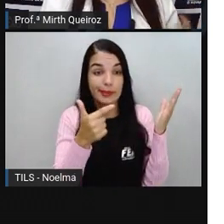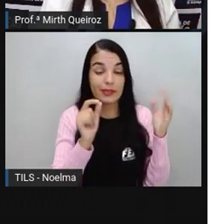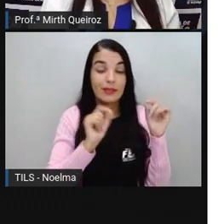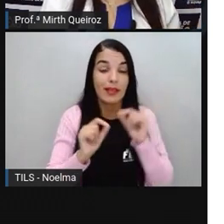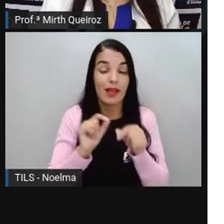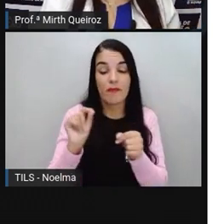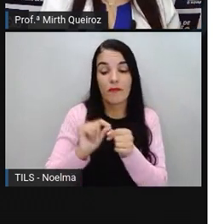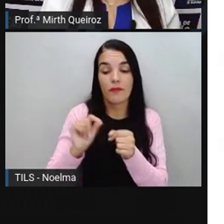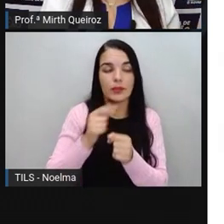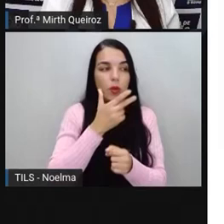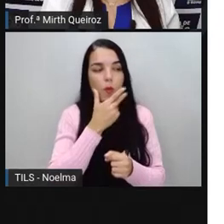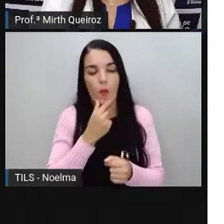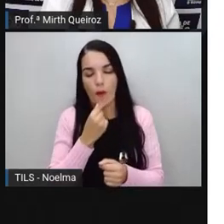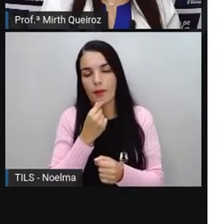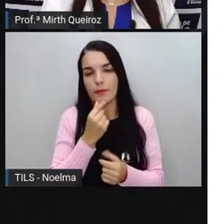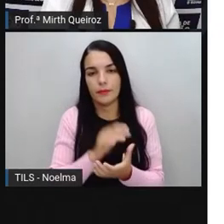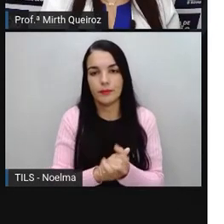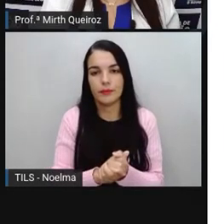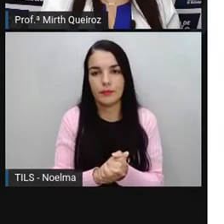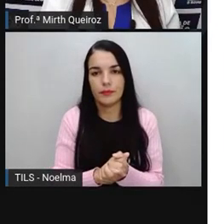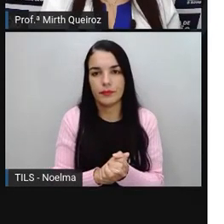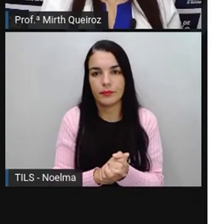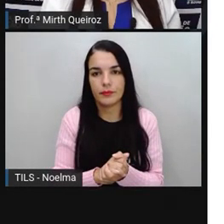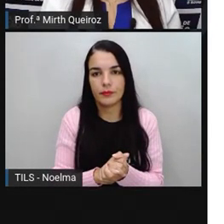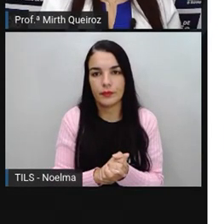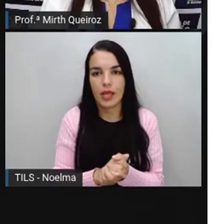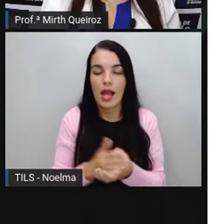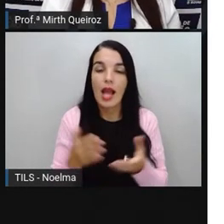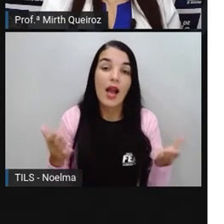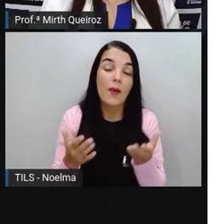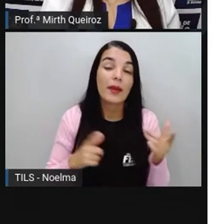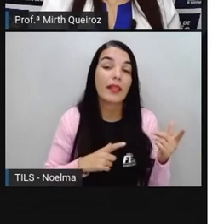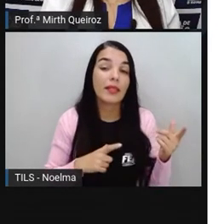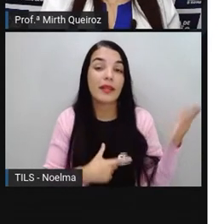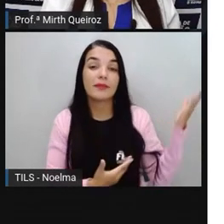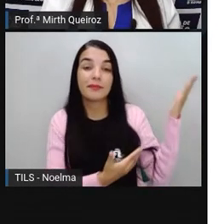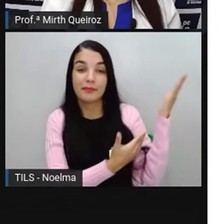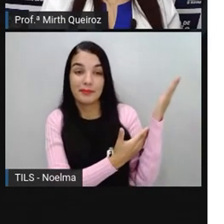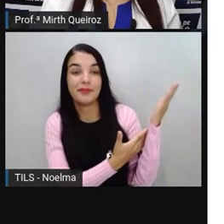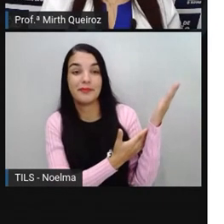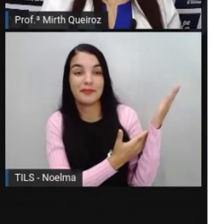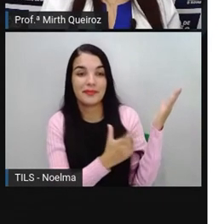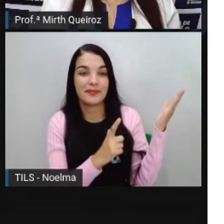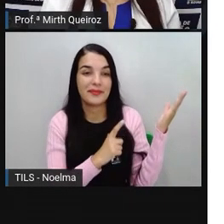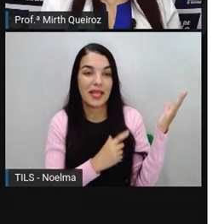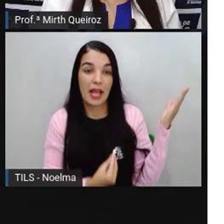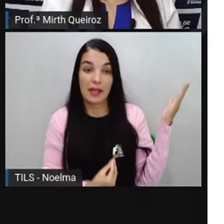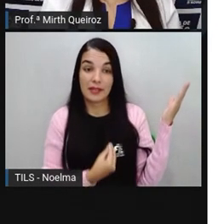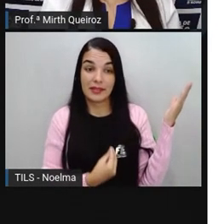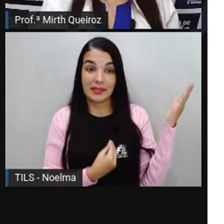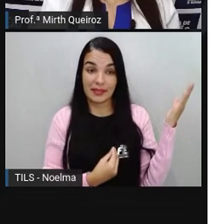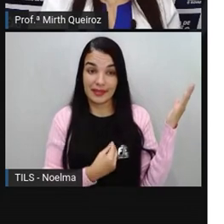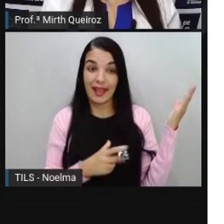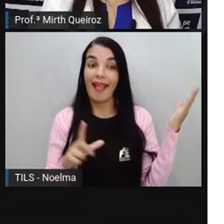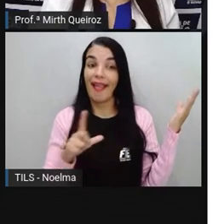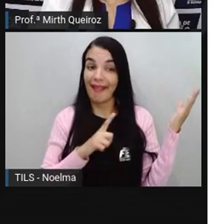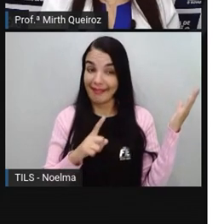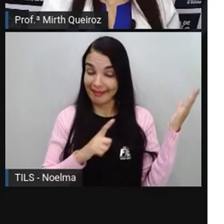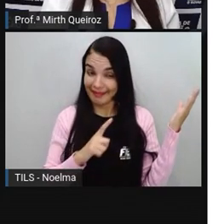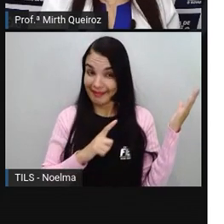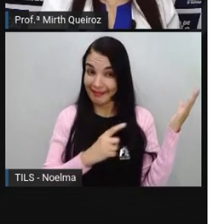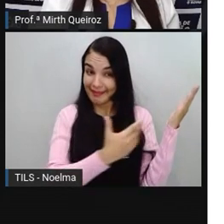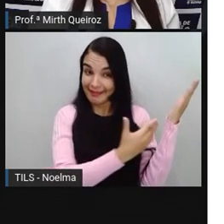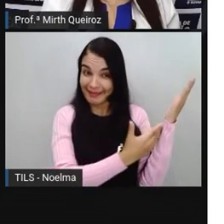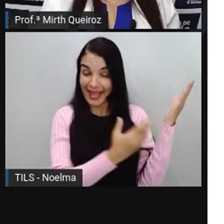Artificial, produzido pelo homem. E aí, nós temos aqui os seres bióticos, que são